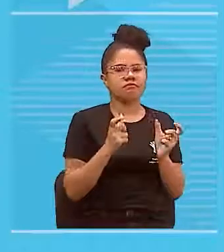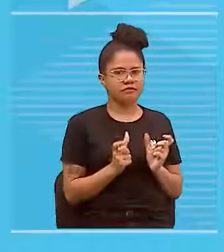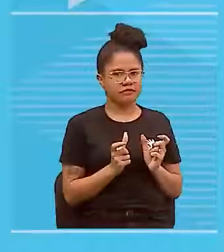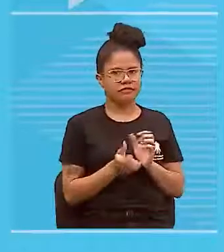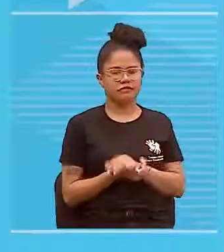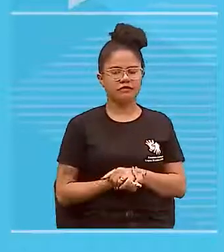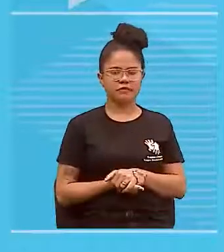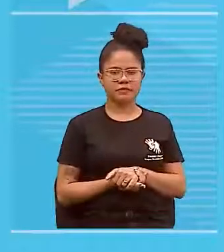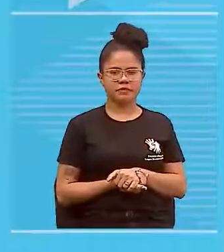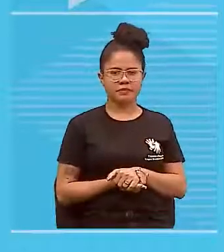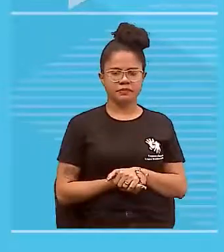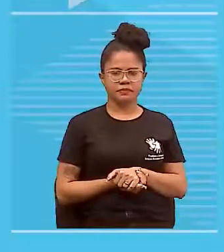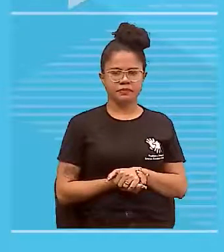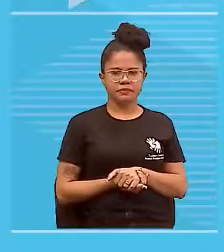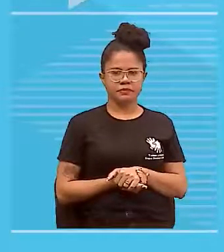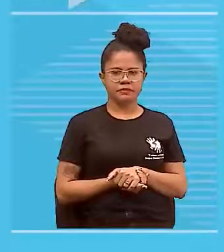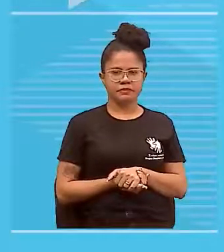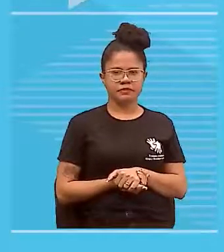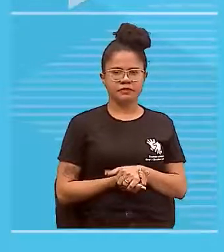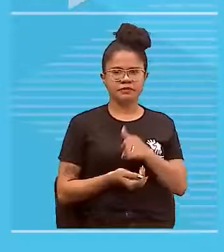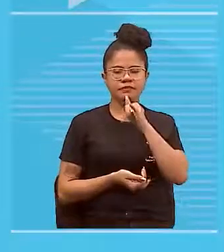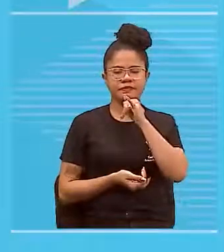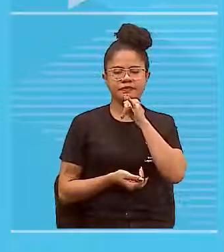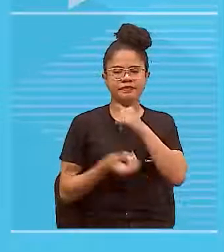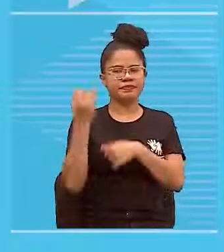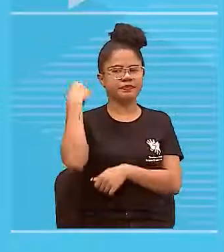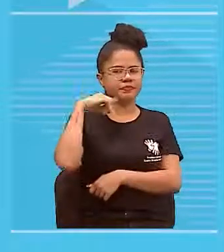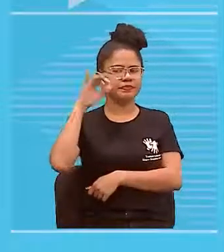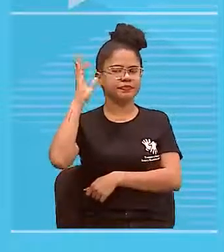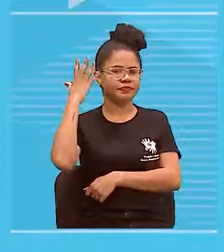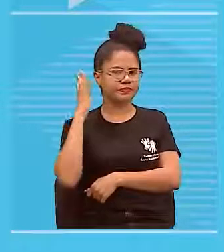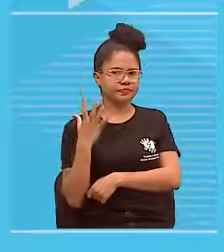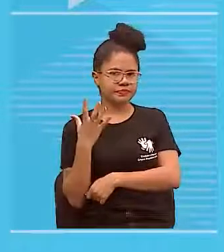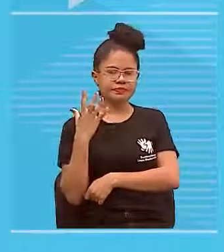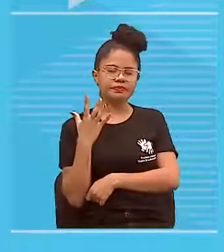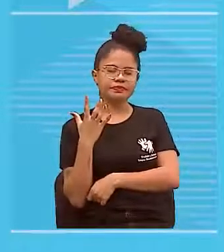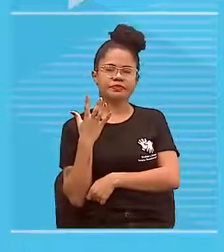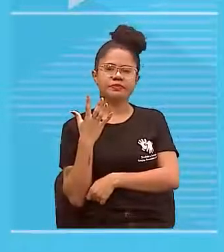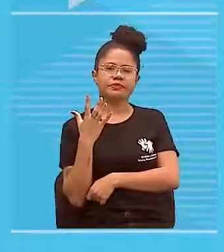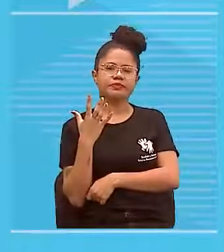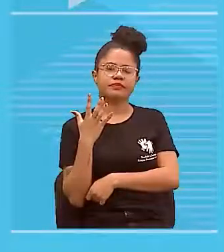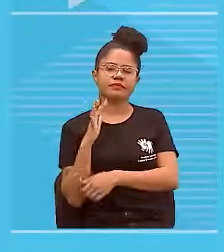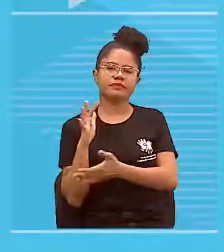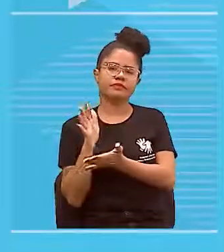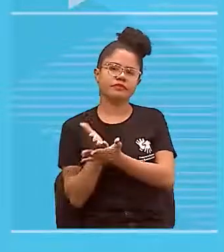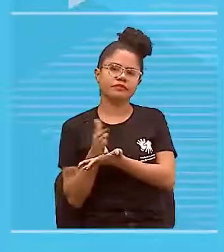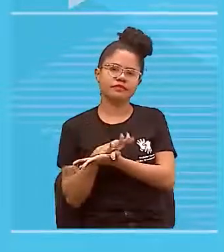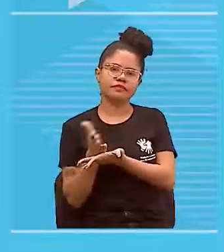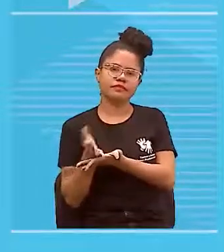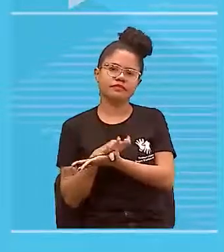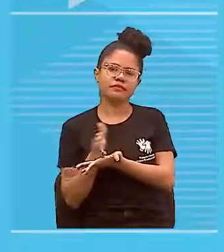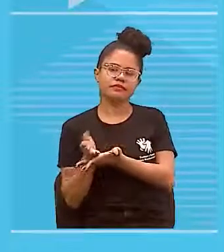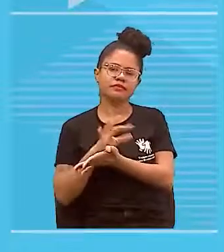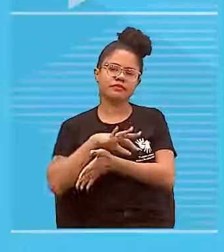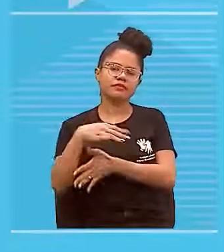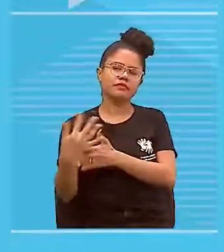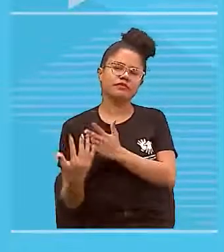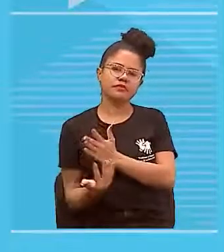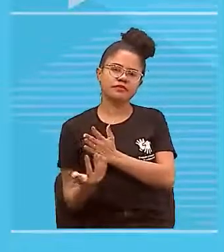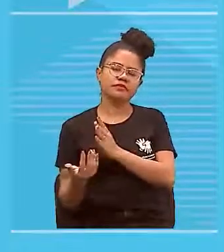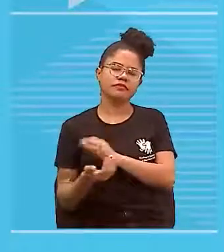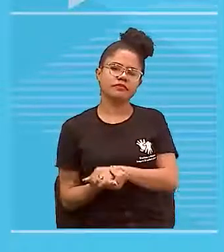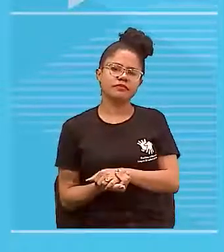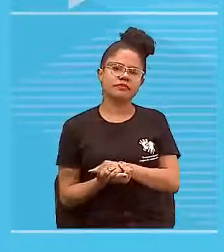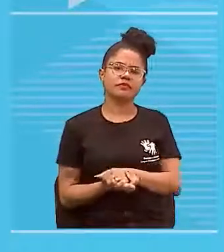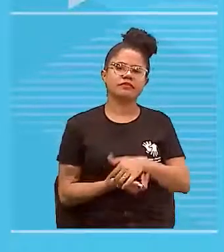enquanto a Joyce está ali fazendo a interpretação